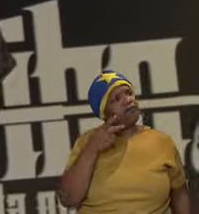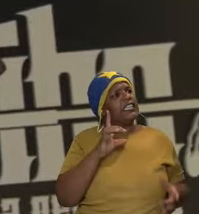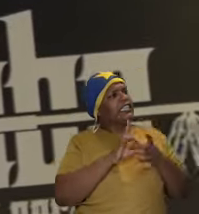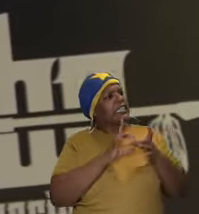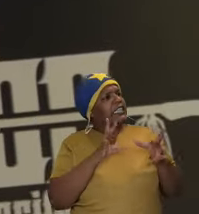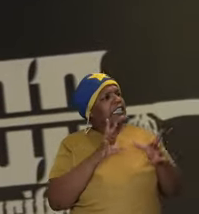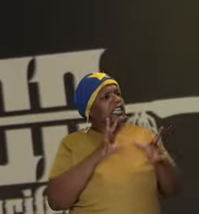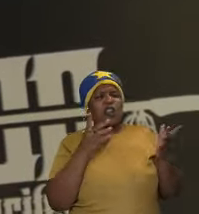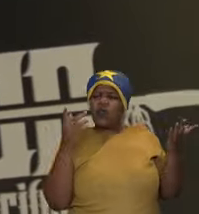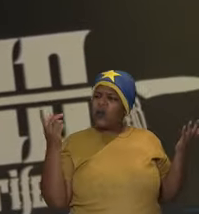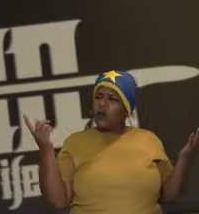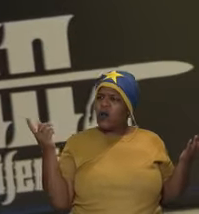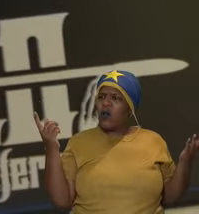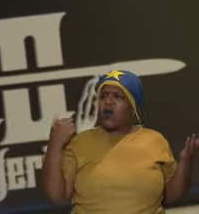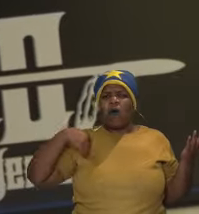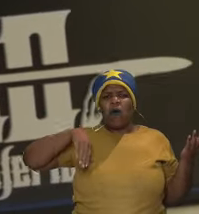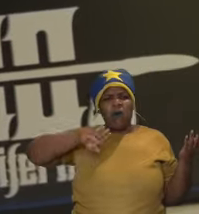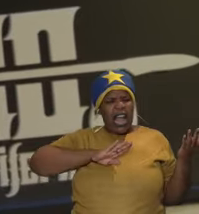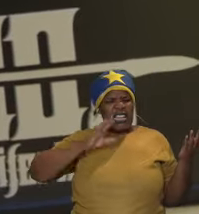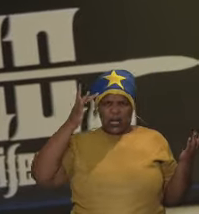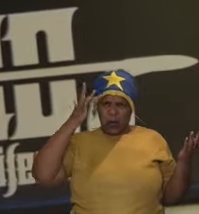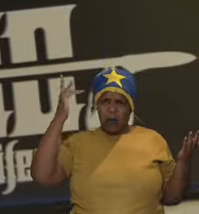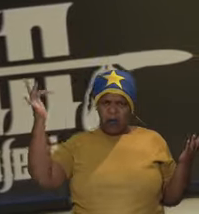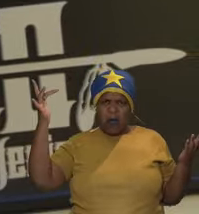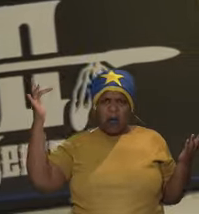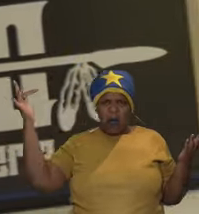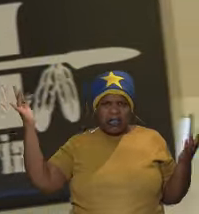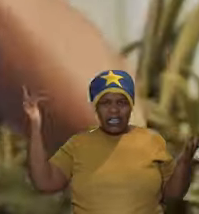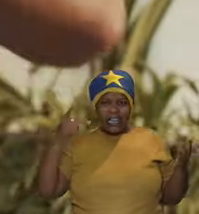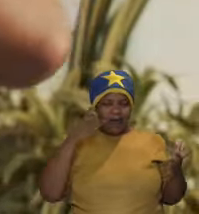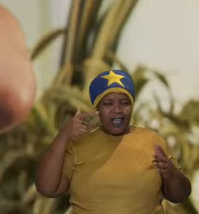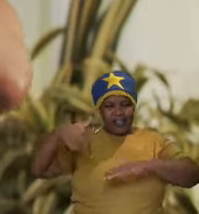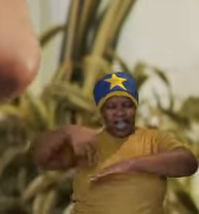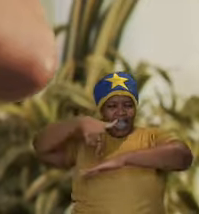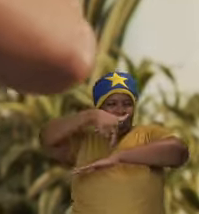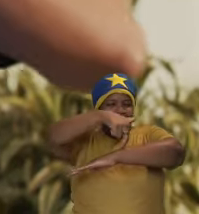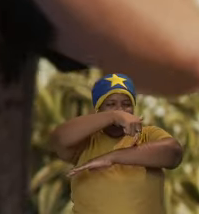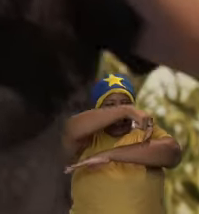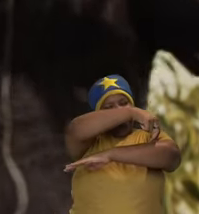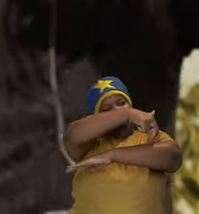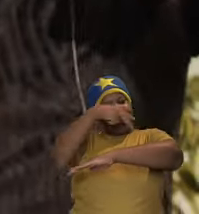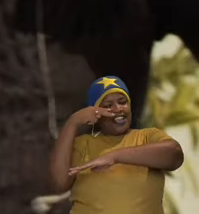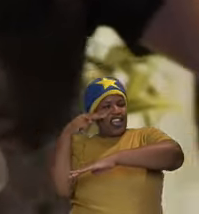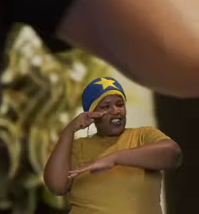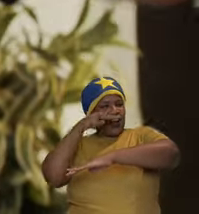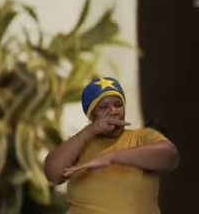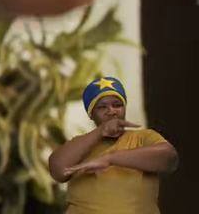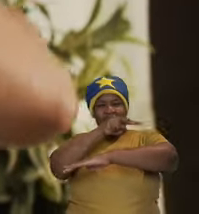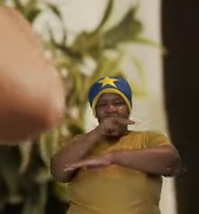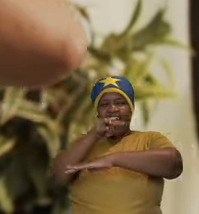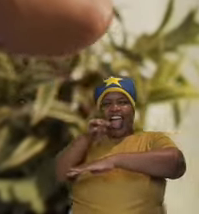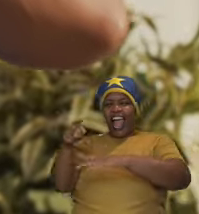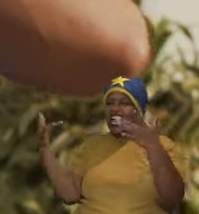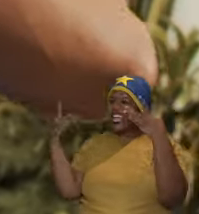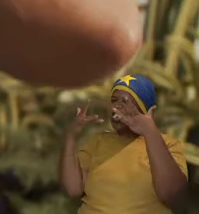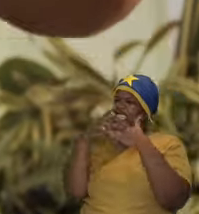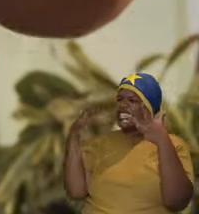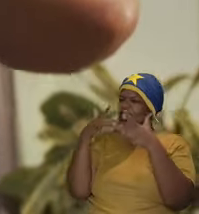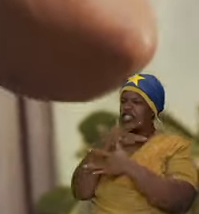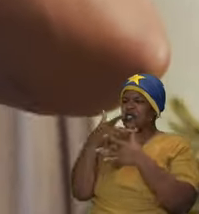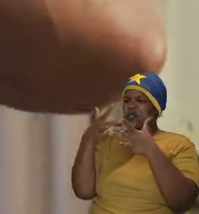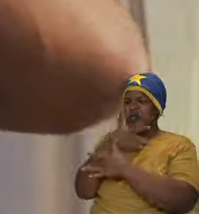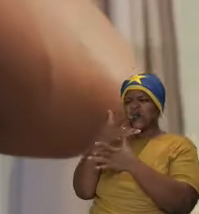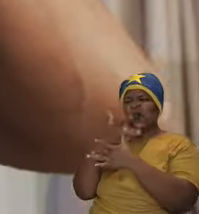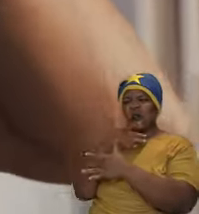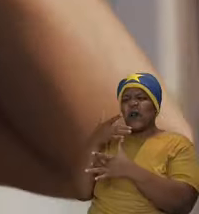era. Moda mais ama essa passarela, desfila. E quando eu tô com a matilha, as gostosas, pera que pera,